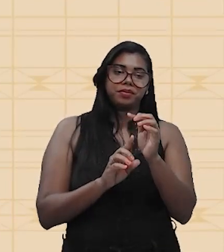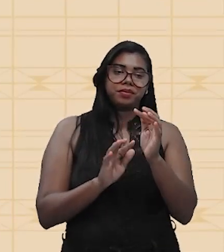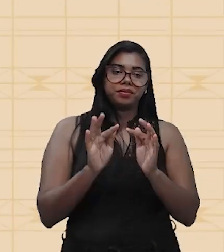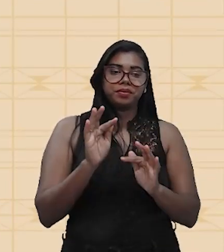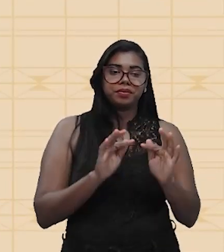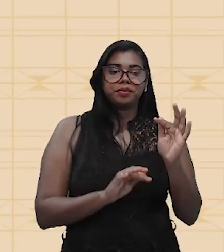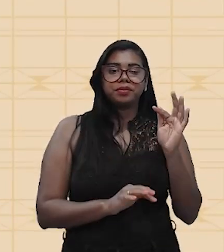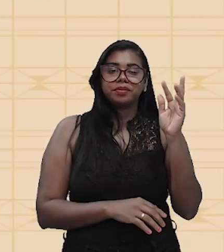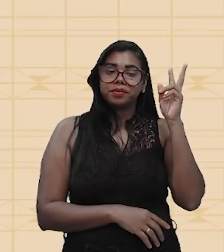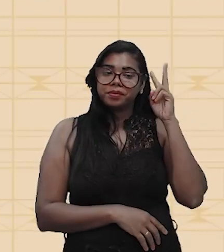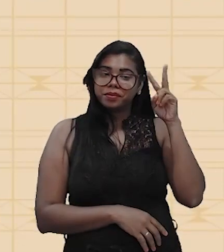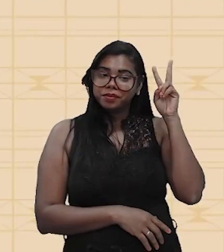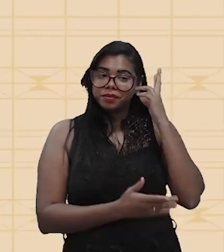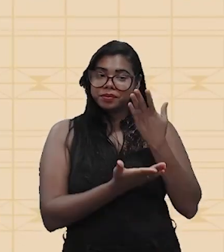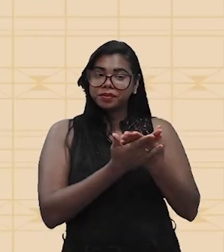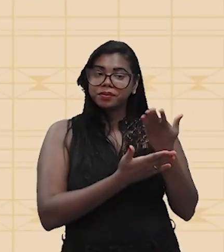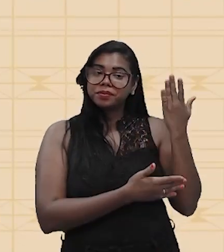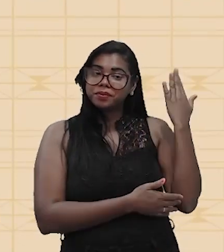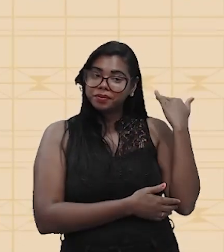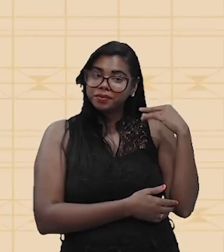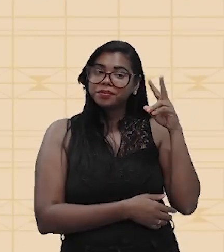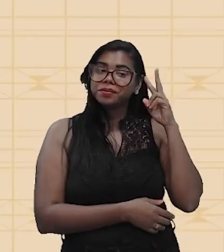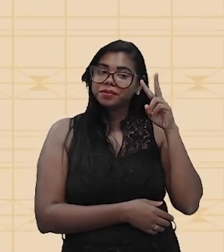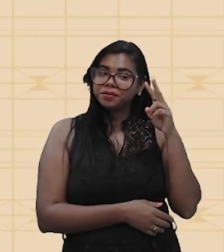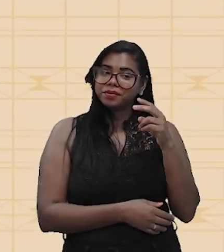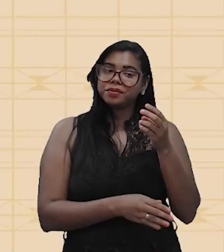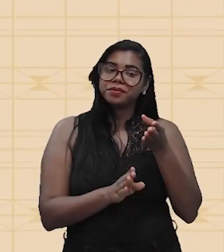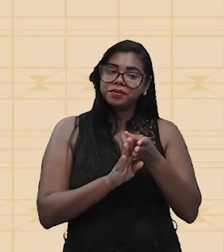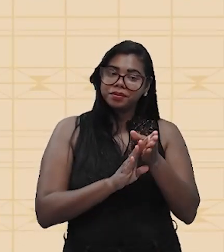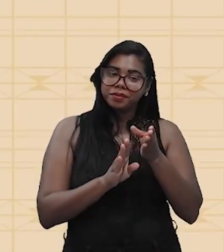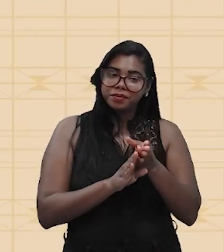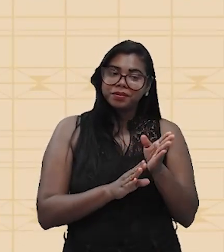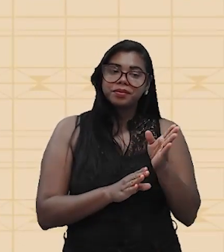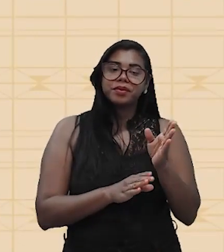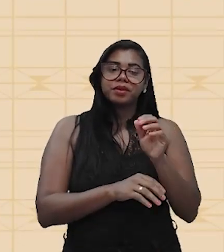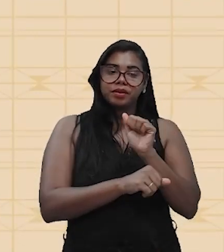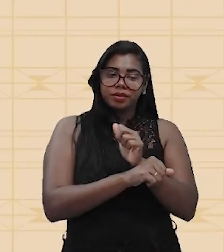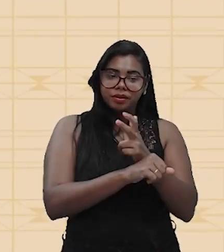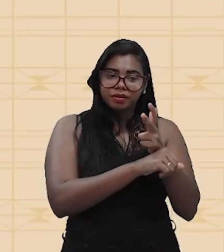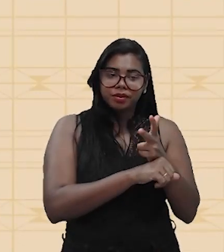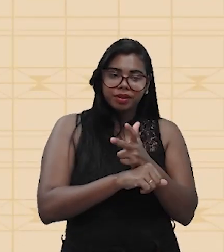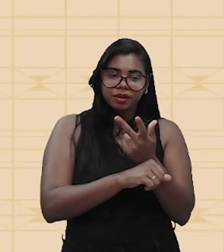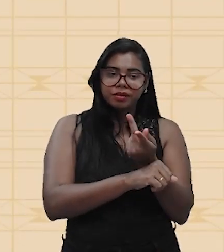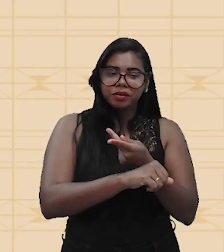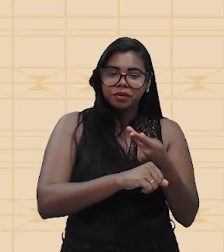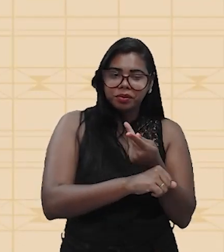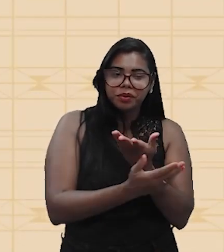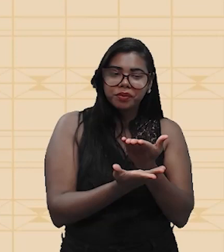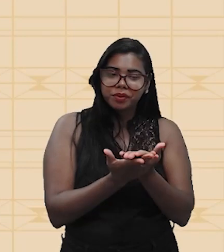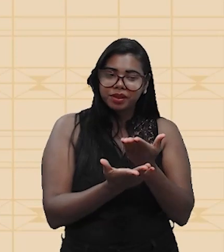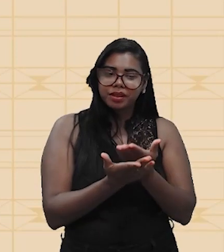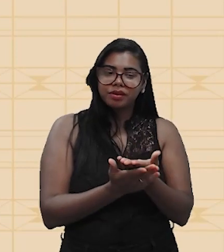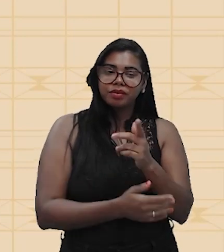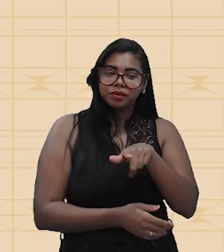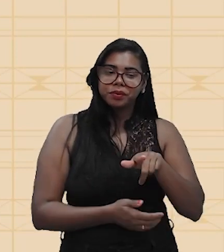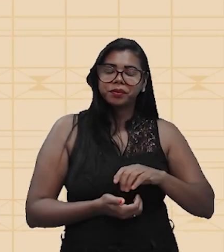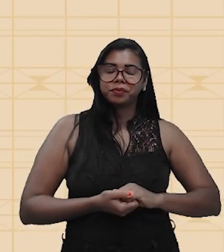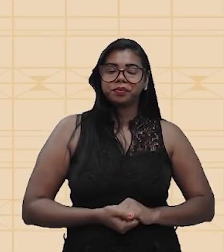nós vimos em aulas anteriores. Te aconselho que, caso você não assistiu, vai lá e assista essa aula novamente.